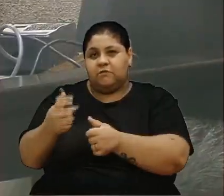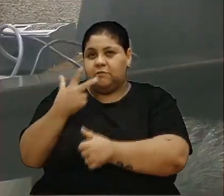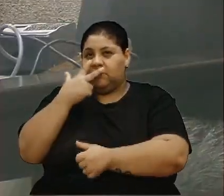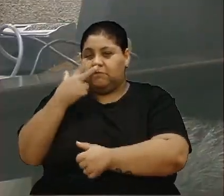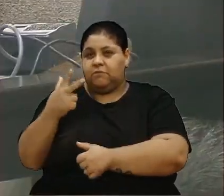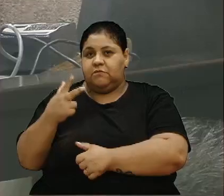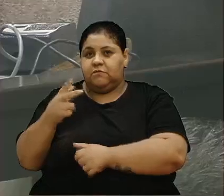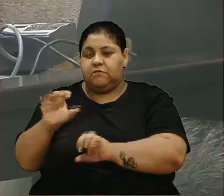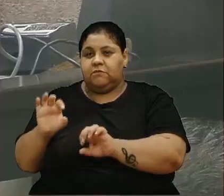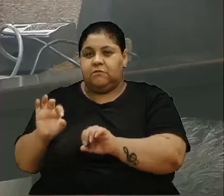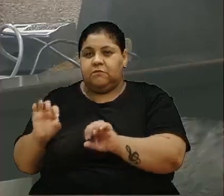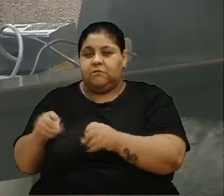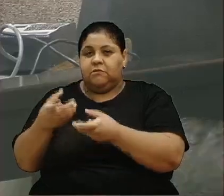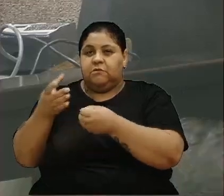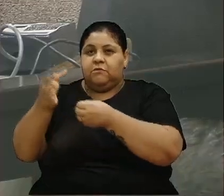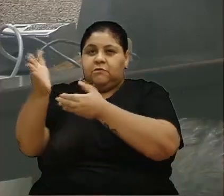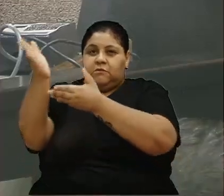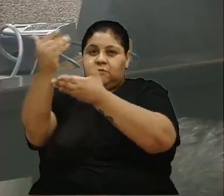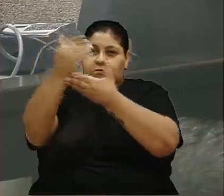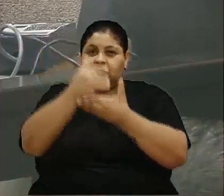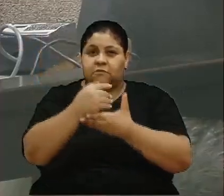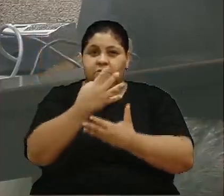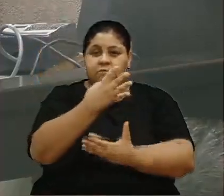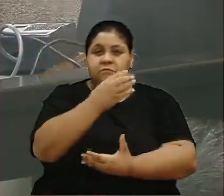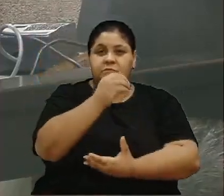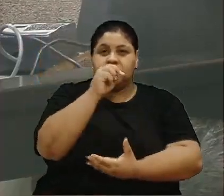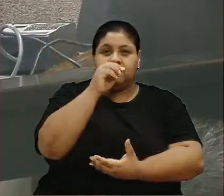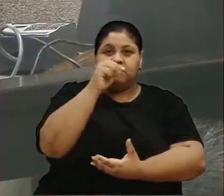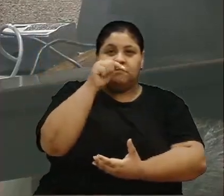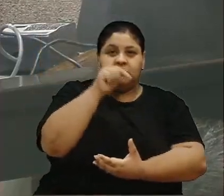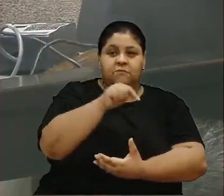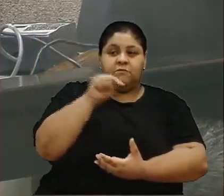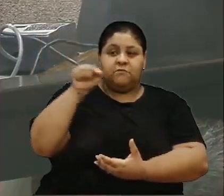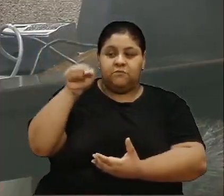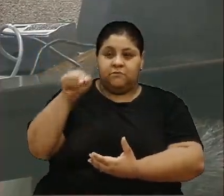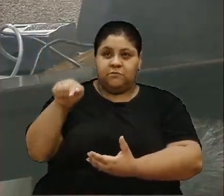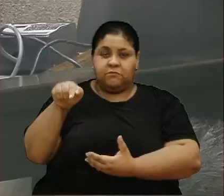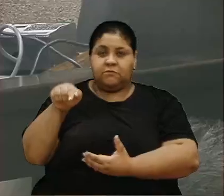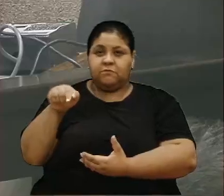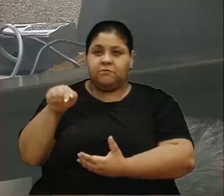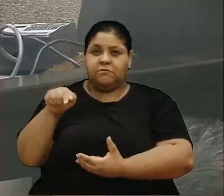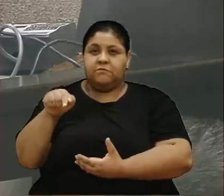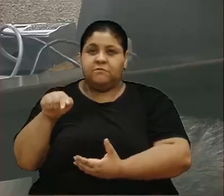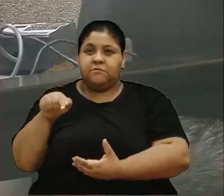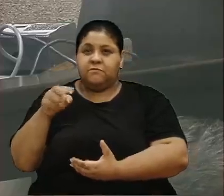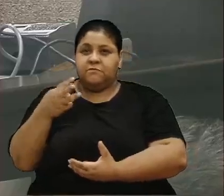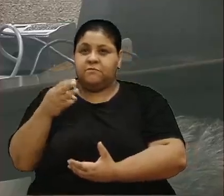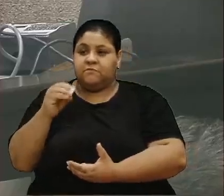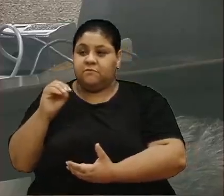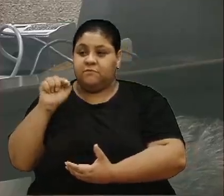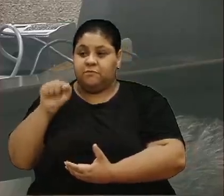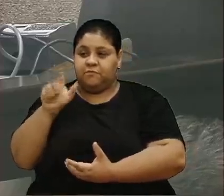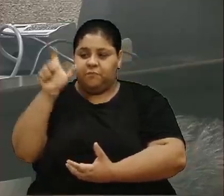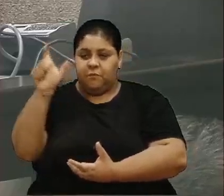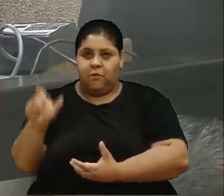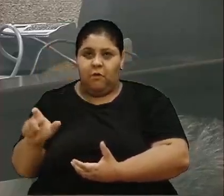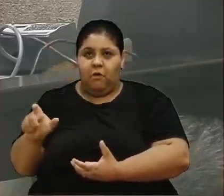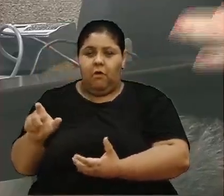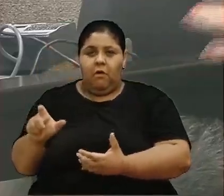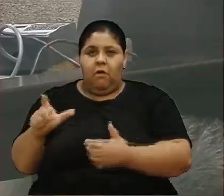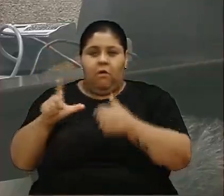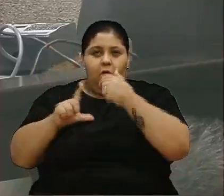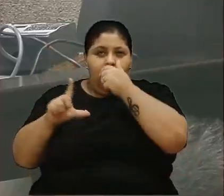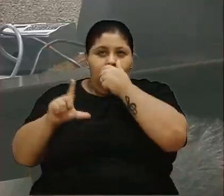festa das colheitas, porque a festa das colheitas foi 40 mil pessoas, a festa do agricultor de Fazenda Souza foi 30 mil pessoas, e não